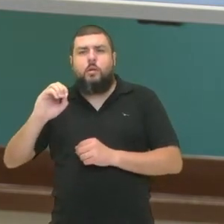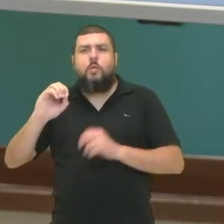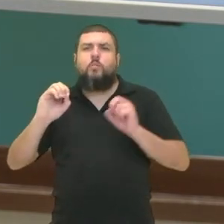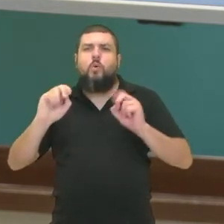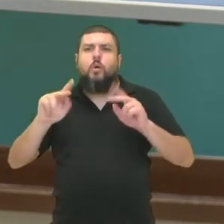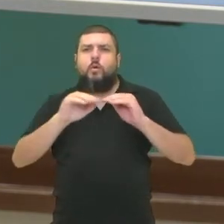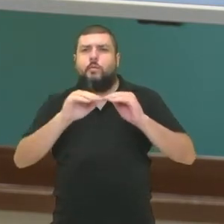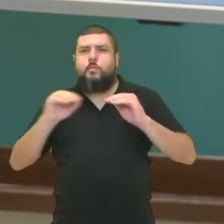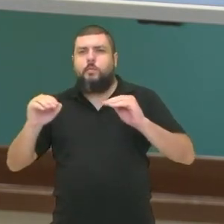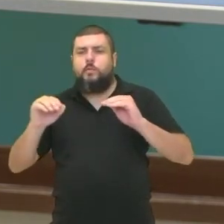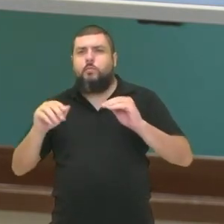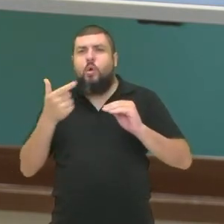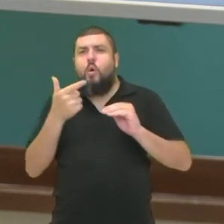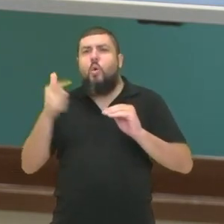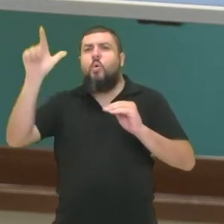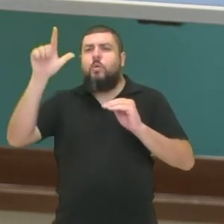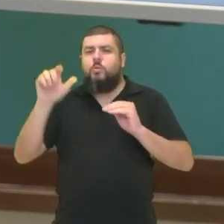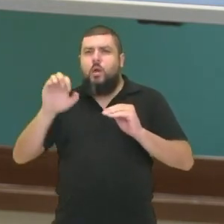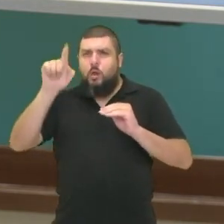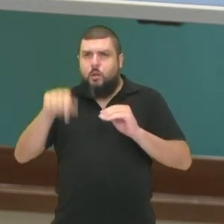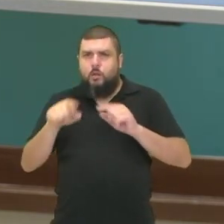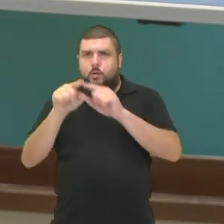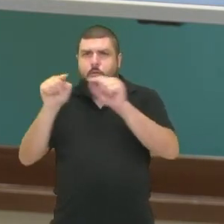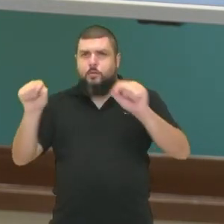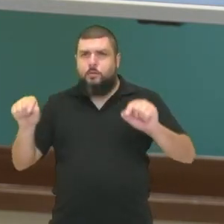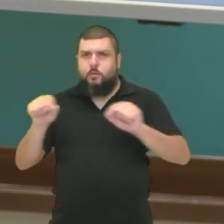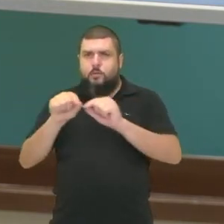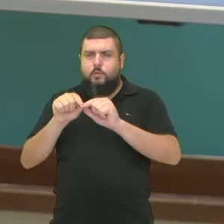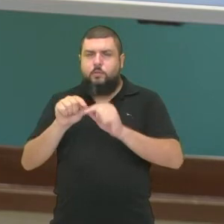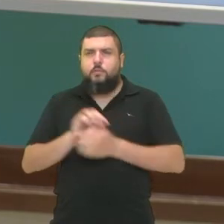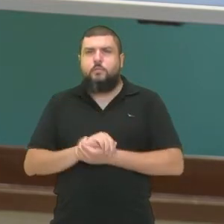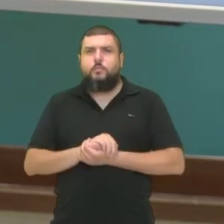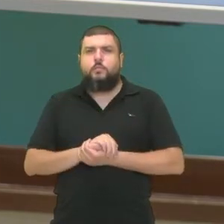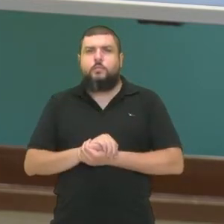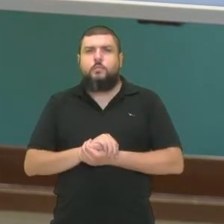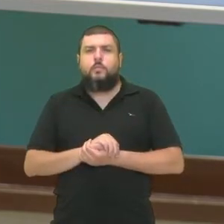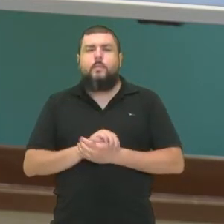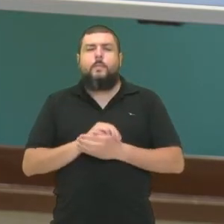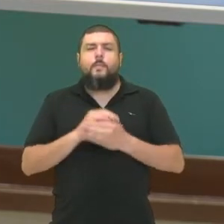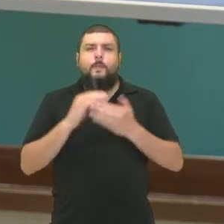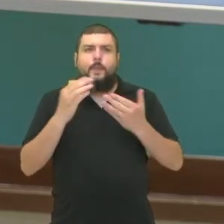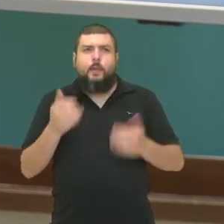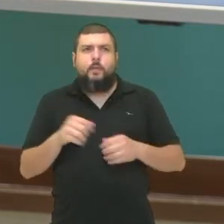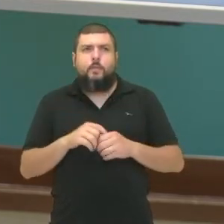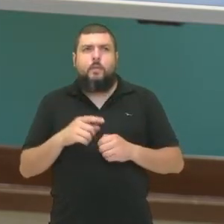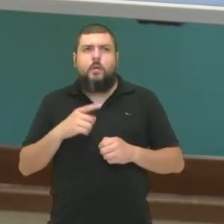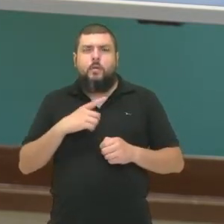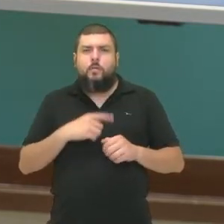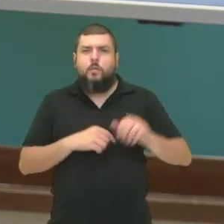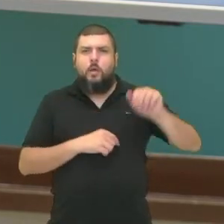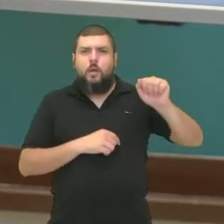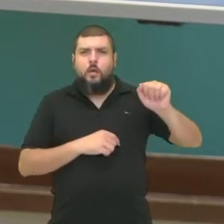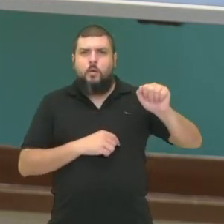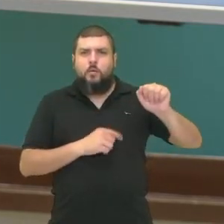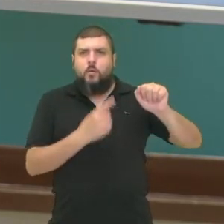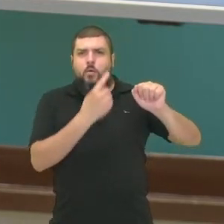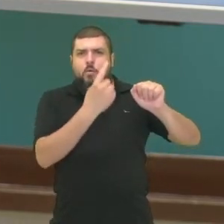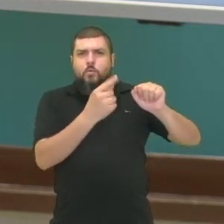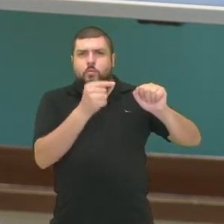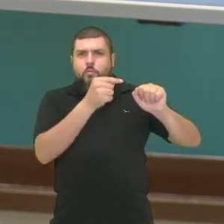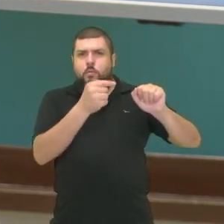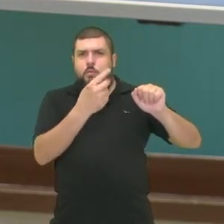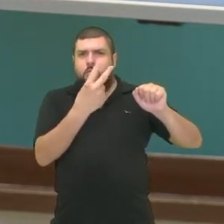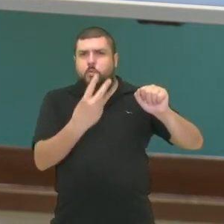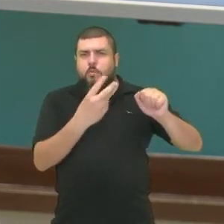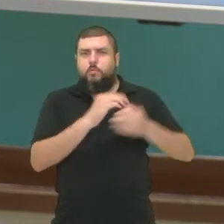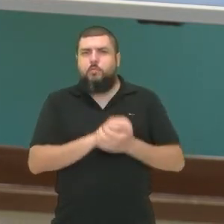Então, vamos ver o exemplo aqui. Eu tenho os pontos A com as coordenadas 1 e menos 2, o B, 3